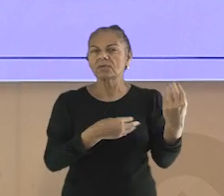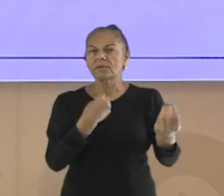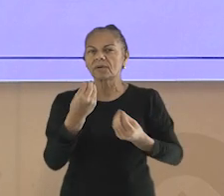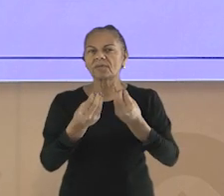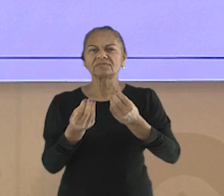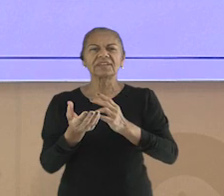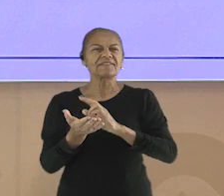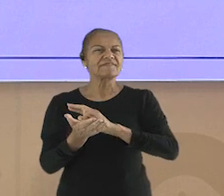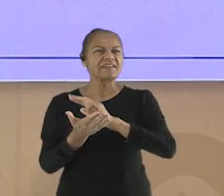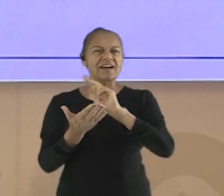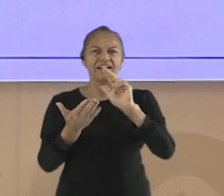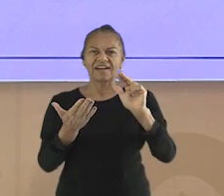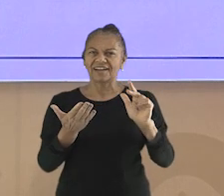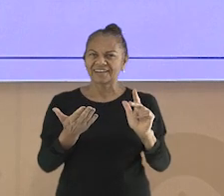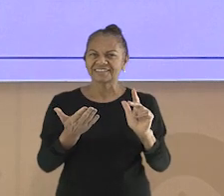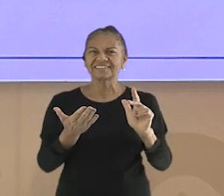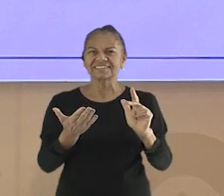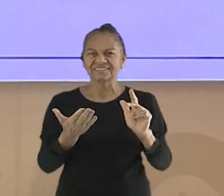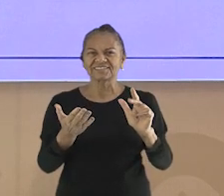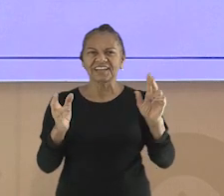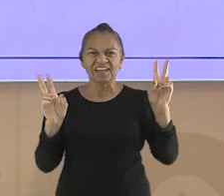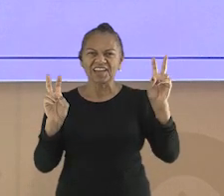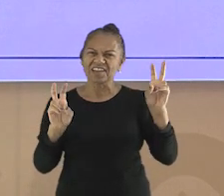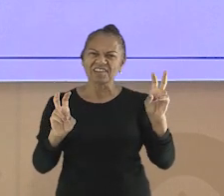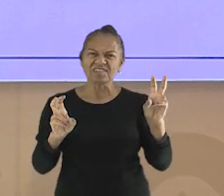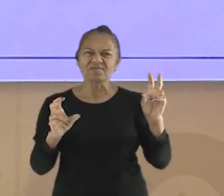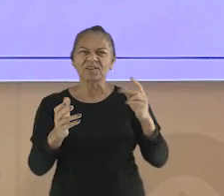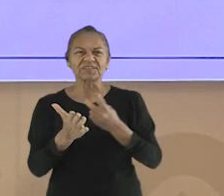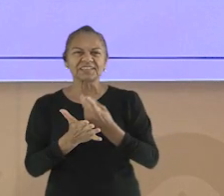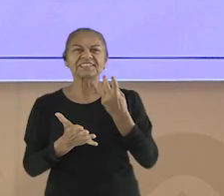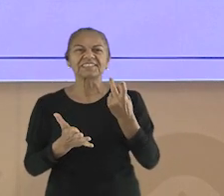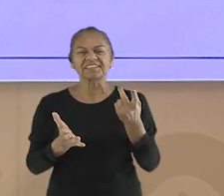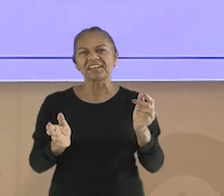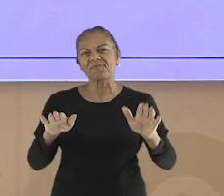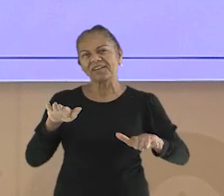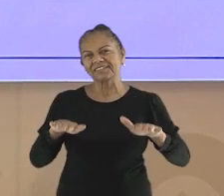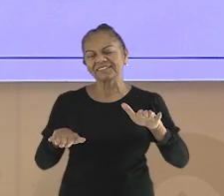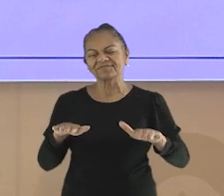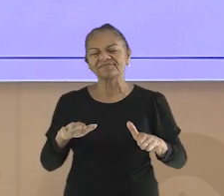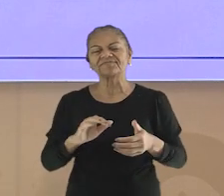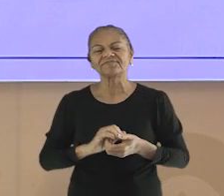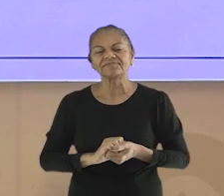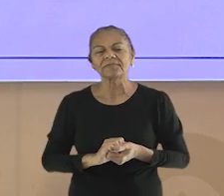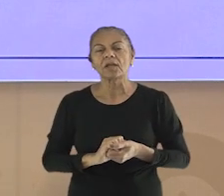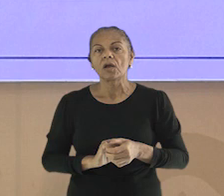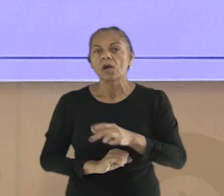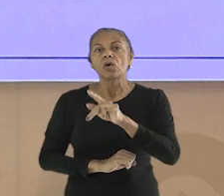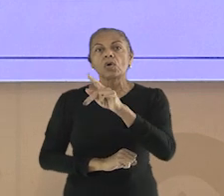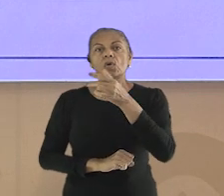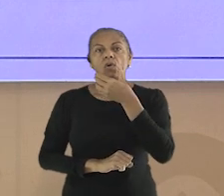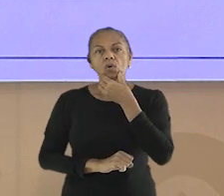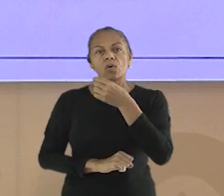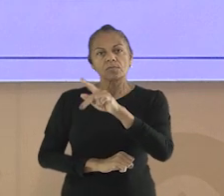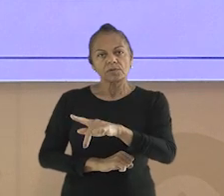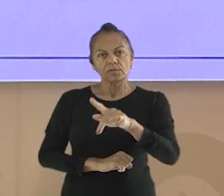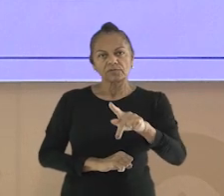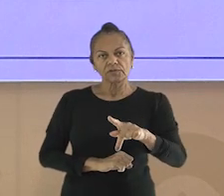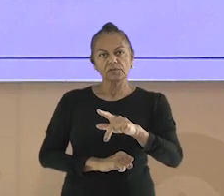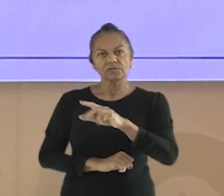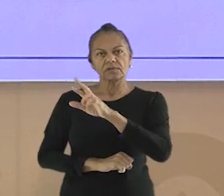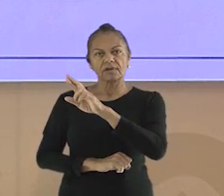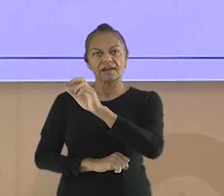muitas outras situações. Legal, né? Por exemplo, o professor Rafael fez uma pesquisa com a sua